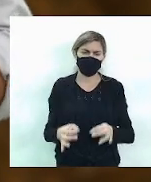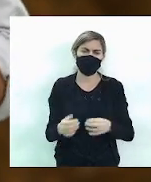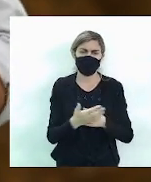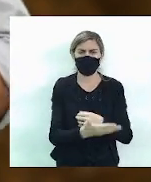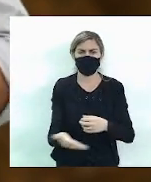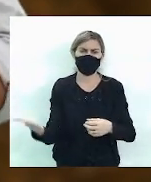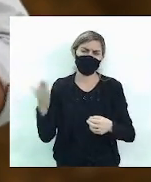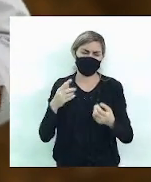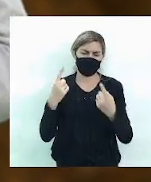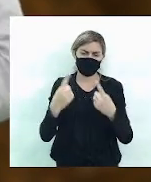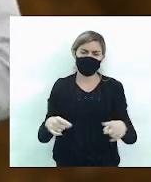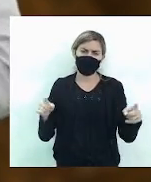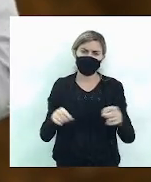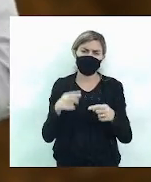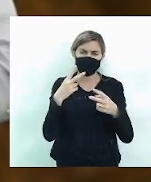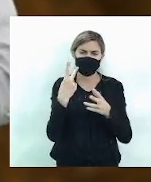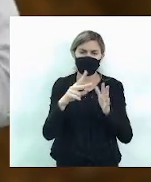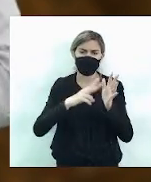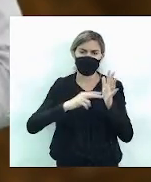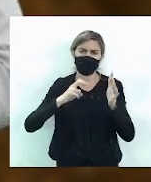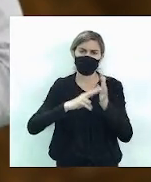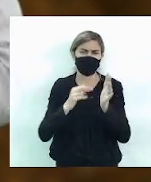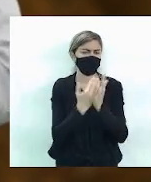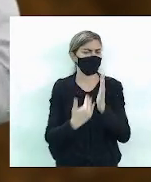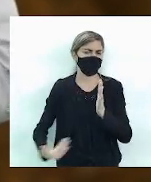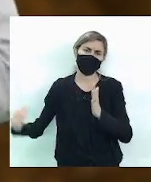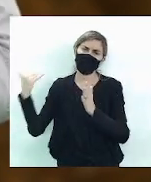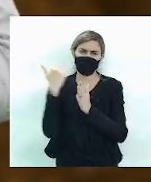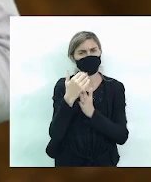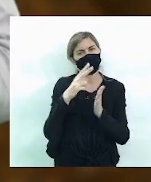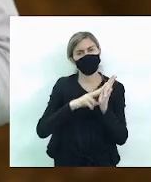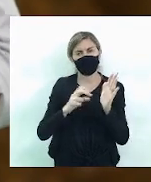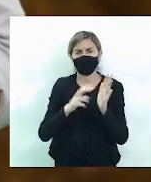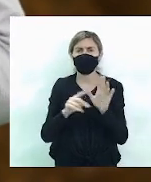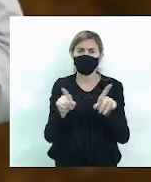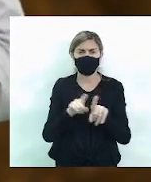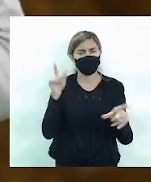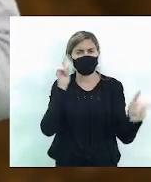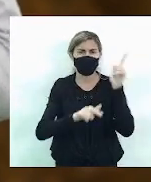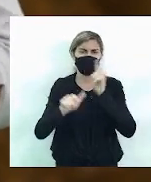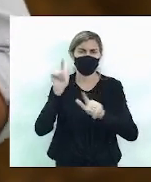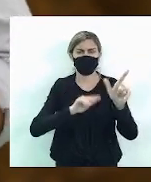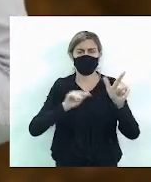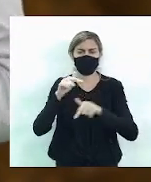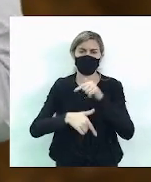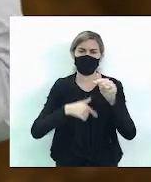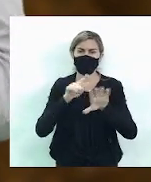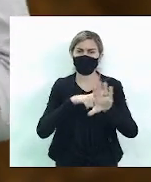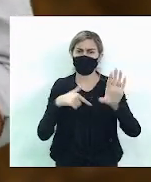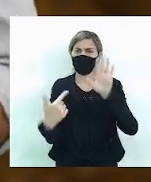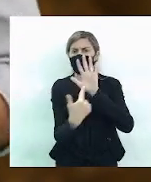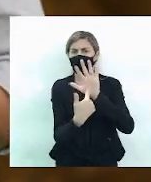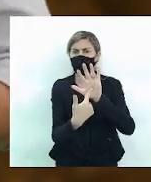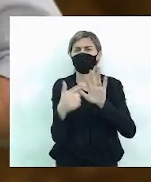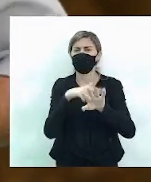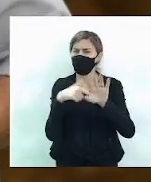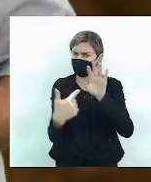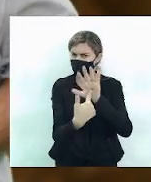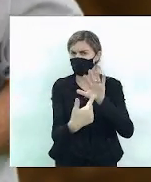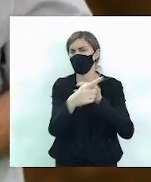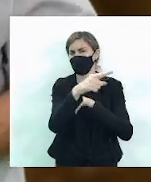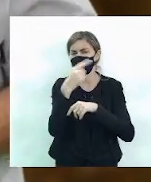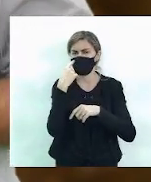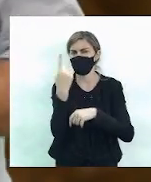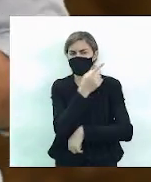enriquecer bastante seu vocabulário, você vai ganhar muito vocabulário com isso, e também você vai trabalhar essa questão da metáfora, dos metáforas, que você lá no